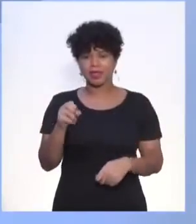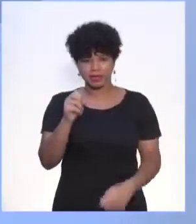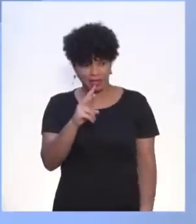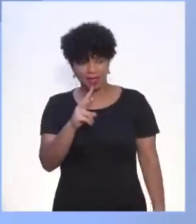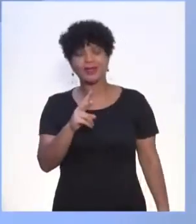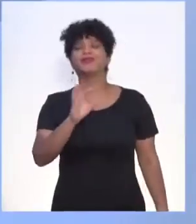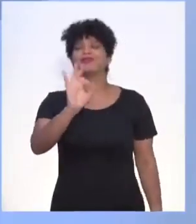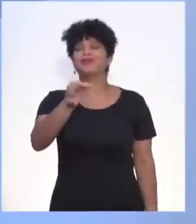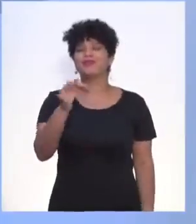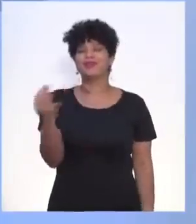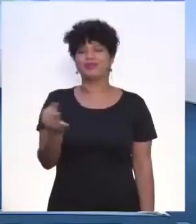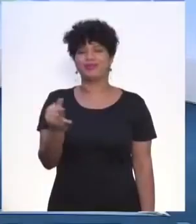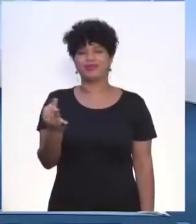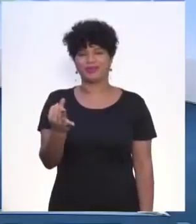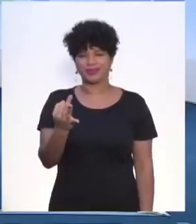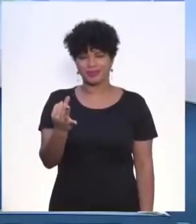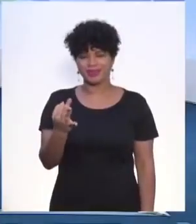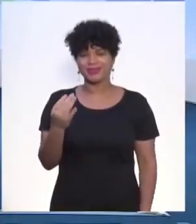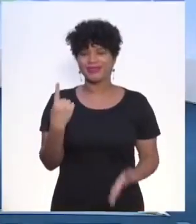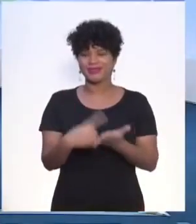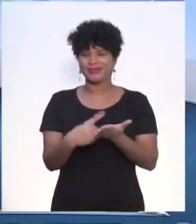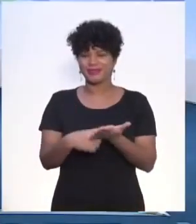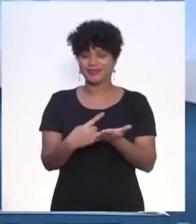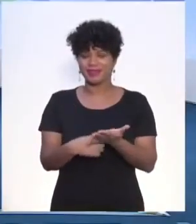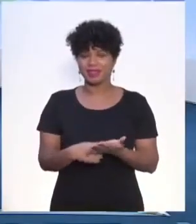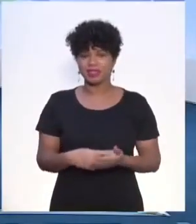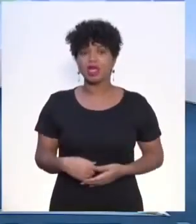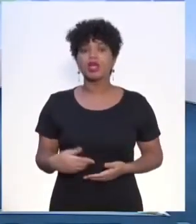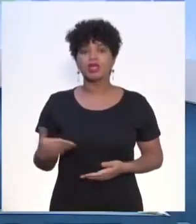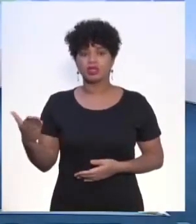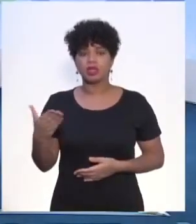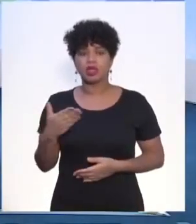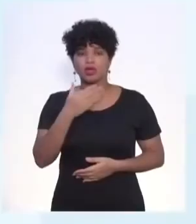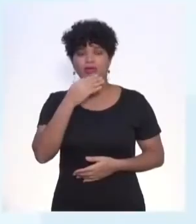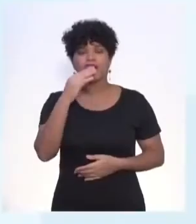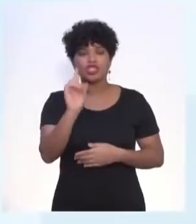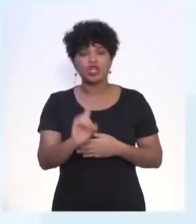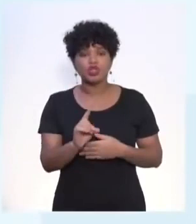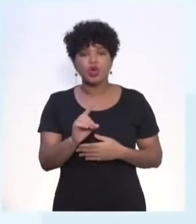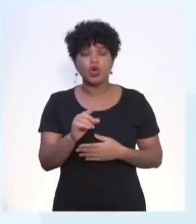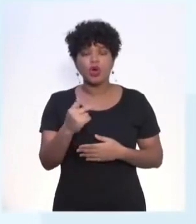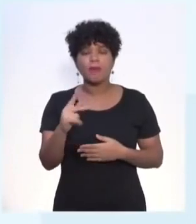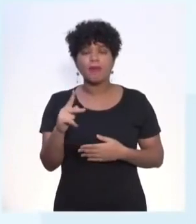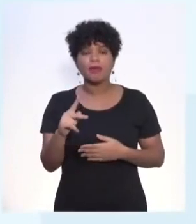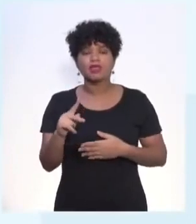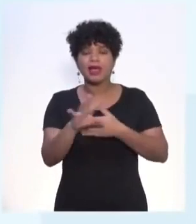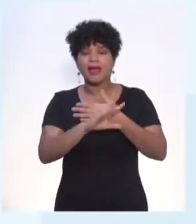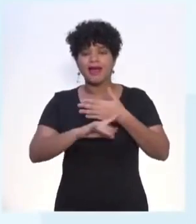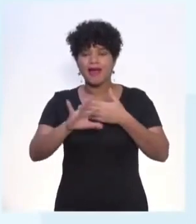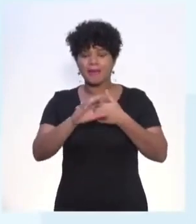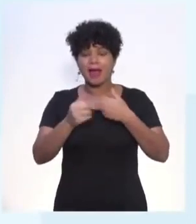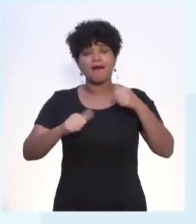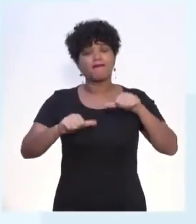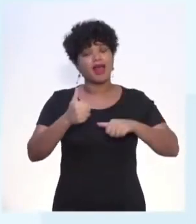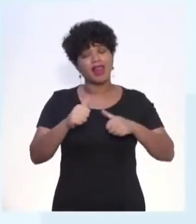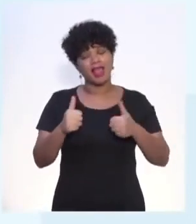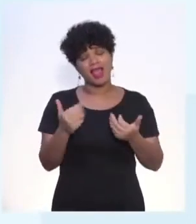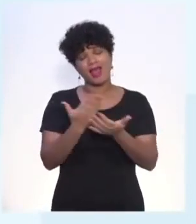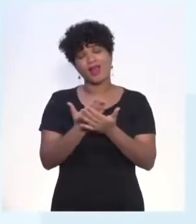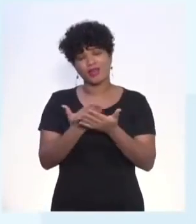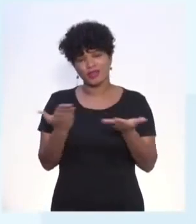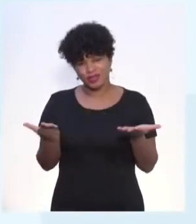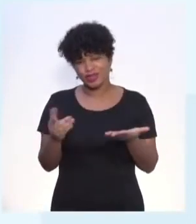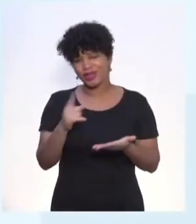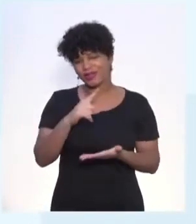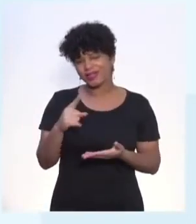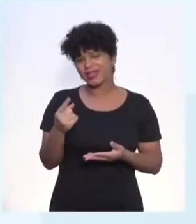aí, perfeito. Perfeito? Tá ok, tá? Nosso diretor vai colocar o QR Code para vocês fazerem a análise da nossa aula de hoje, fazerem os